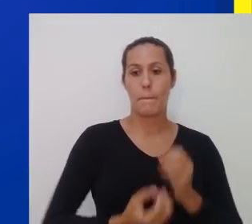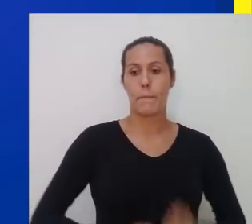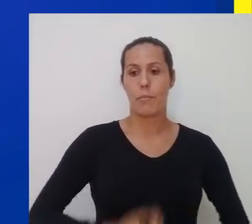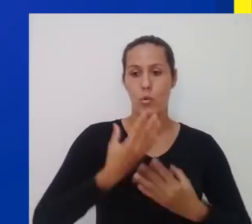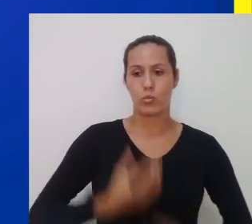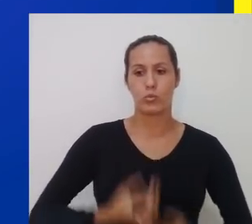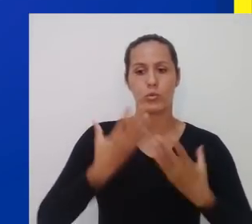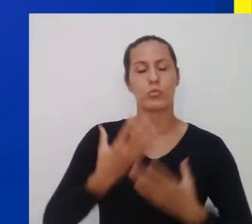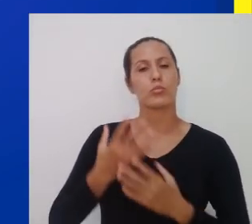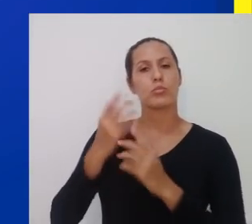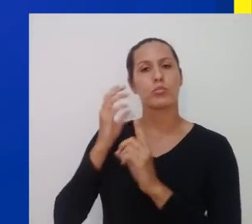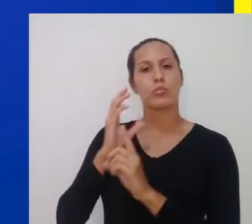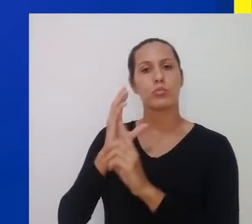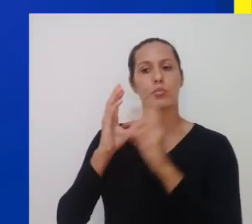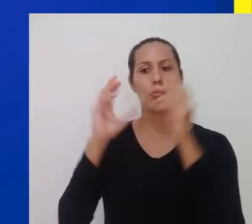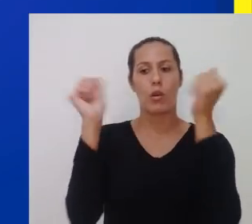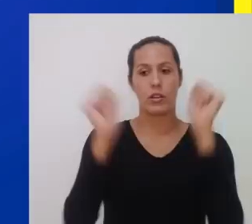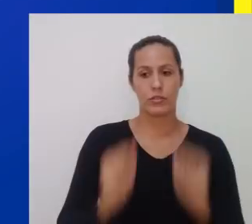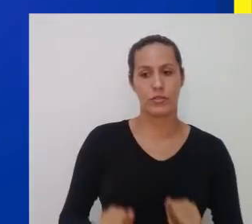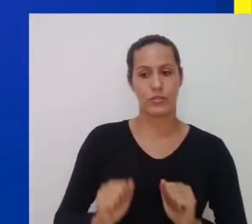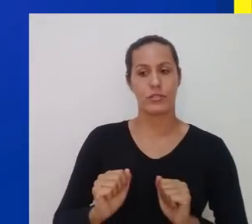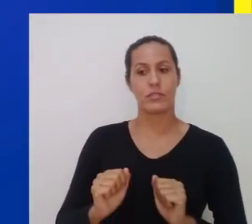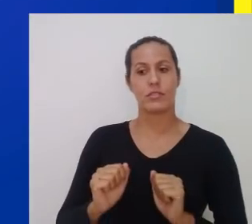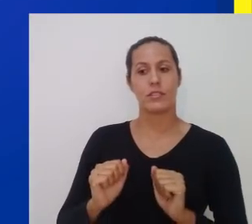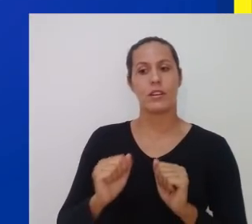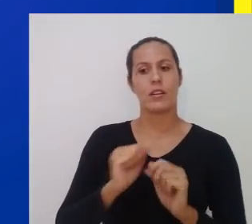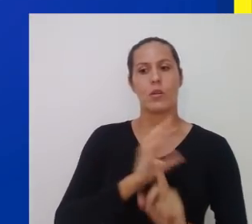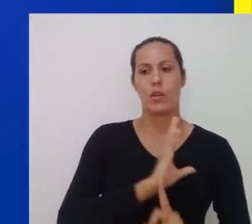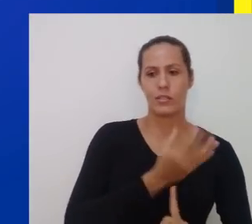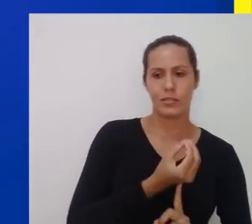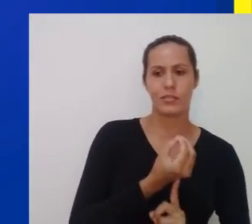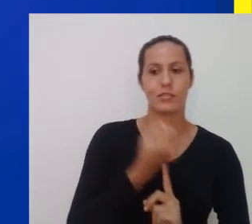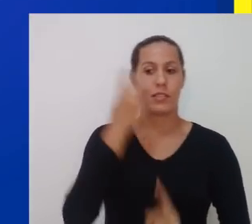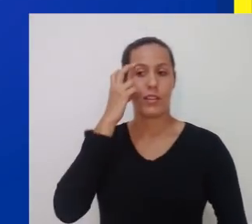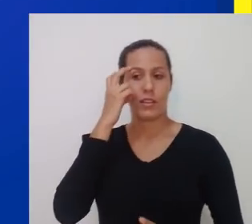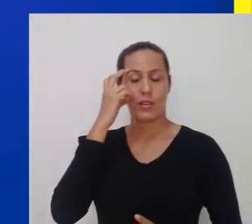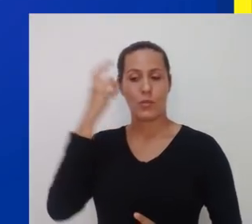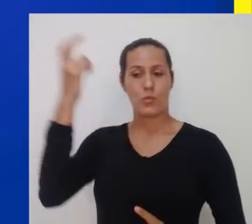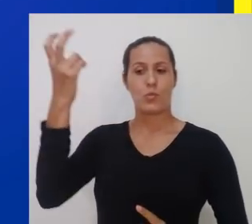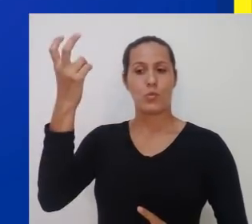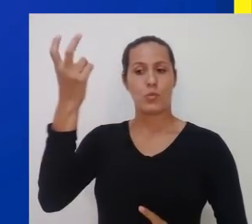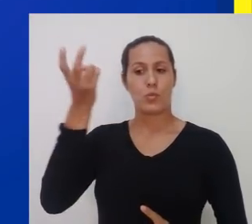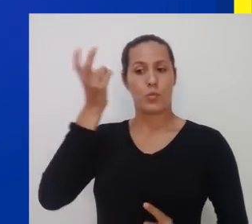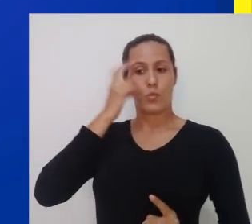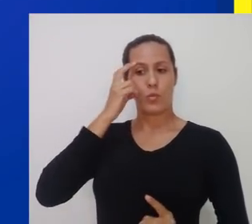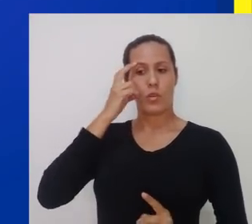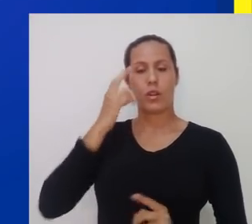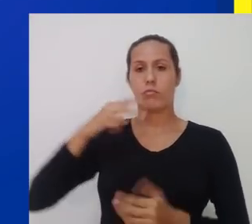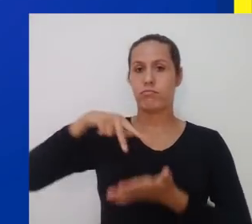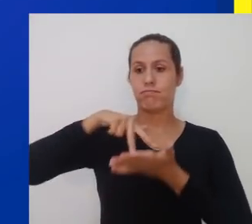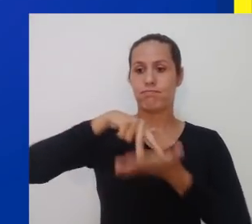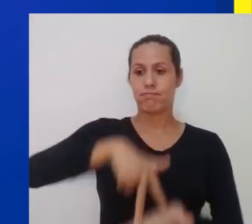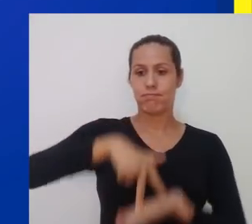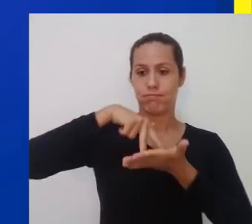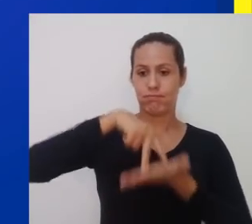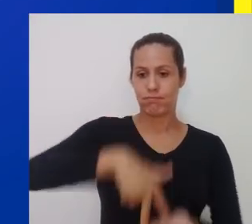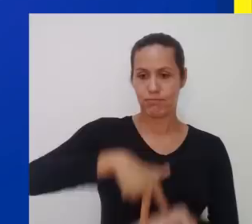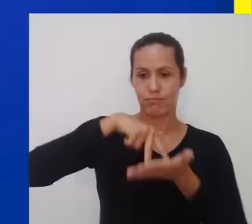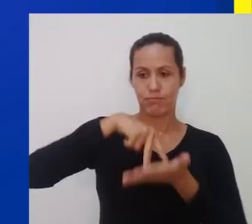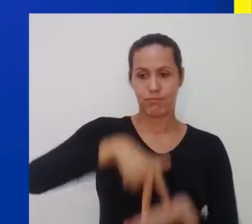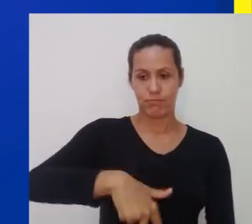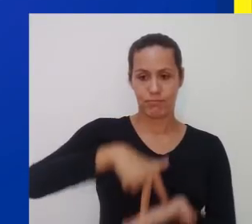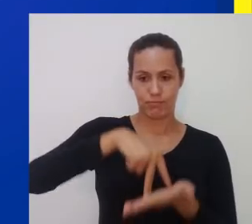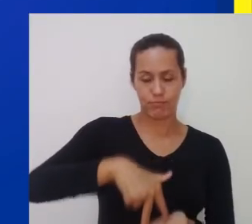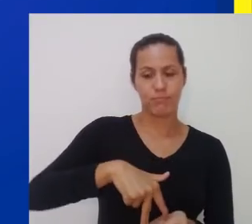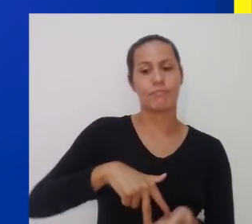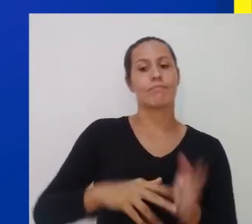produções artísticas e culturais de resistência. Olha só, gente, não é qualquer produção artística e cultural.